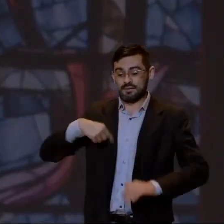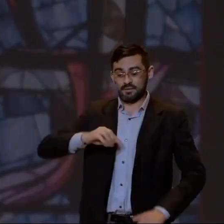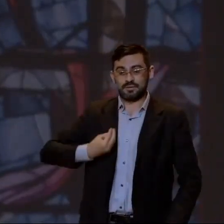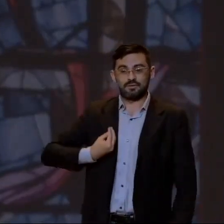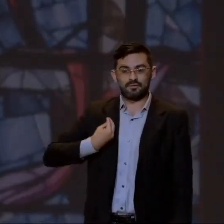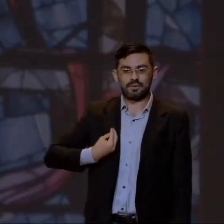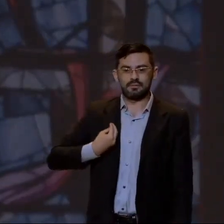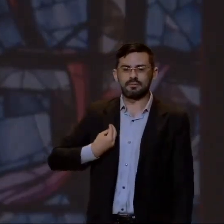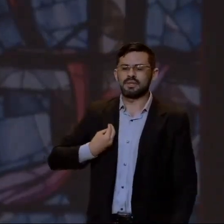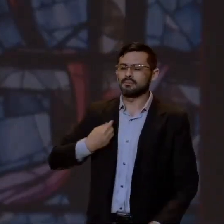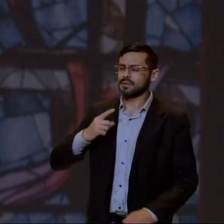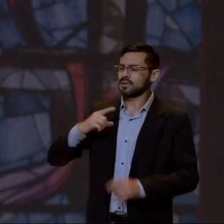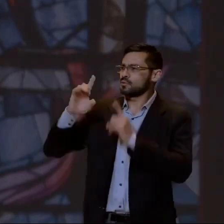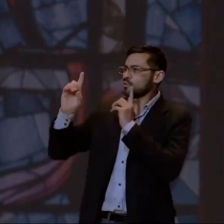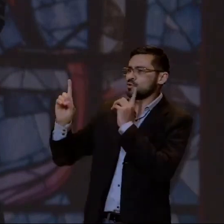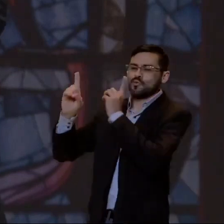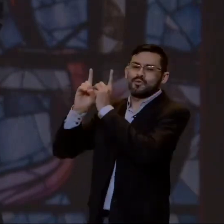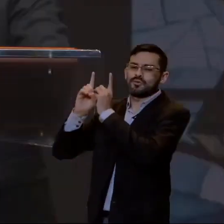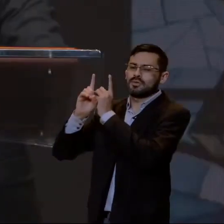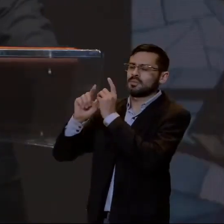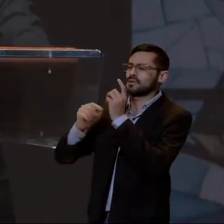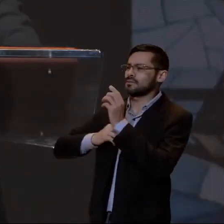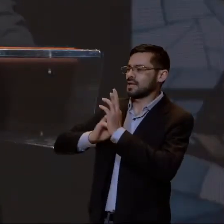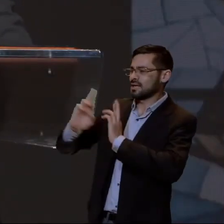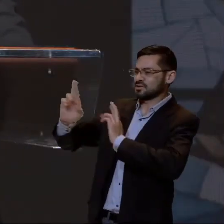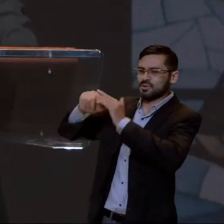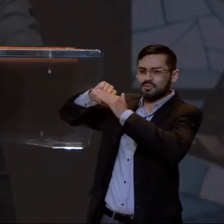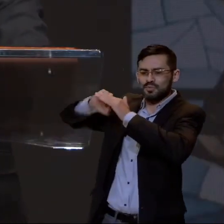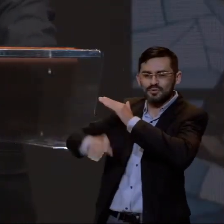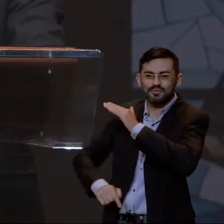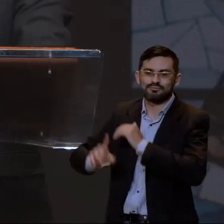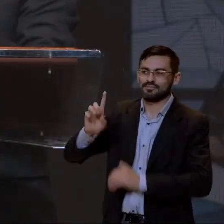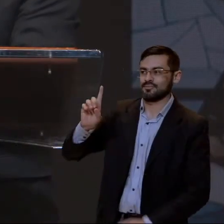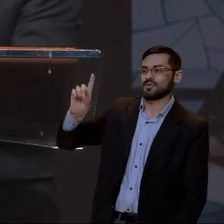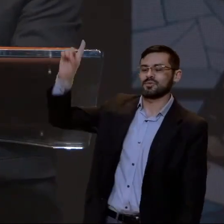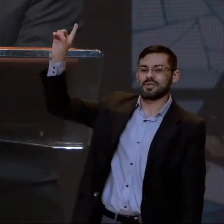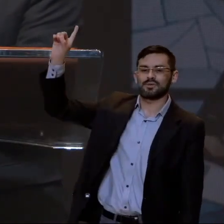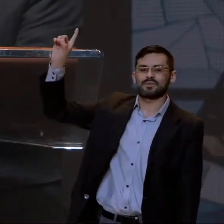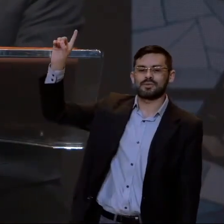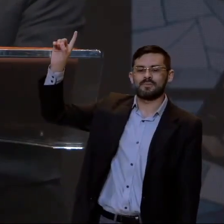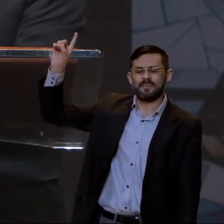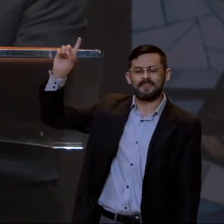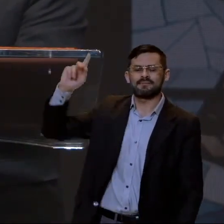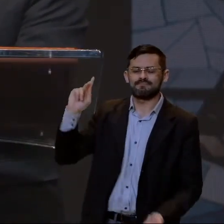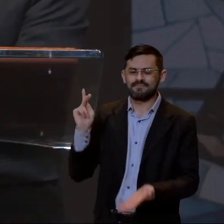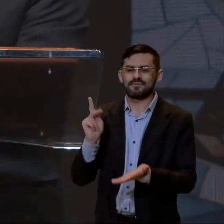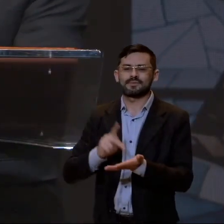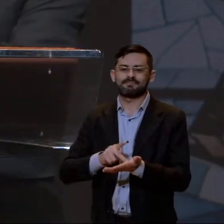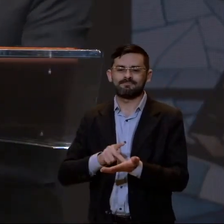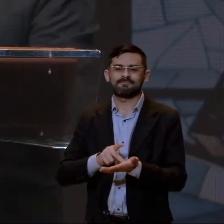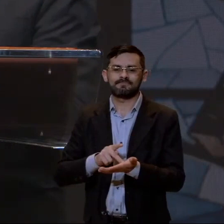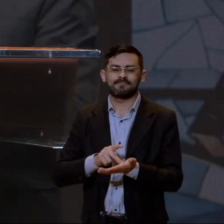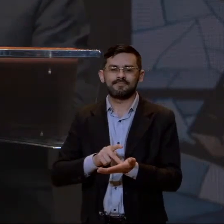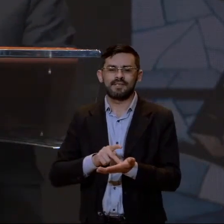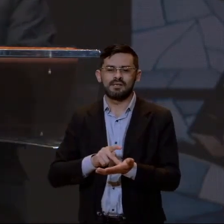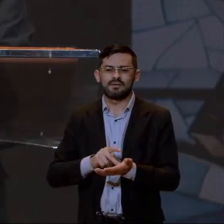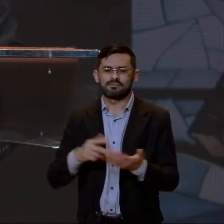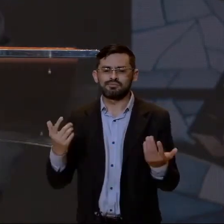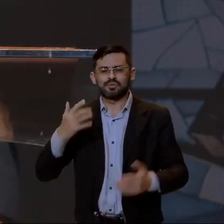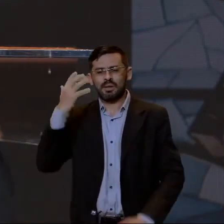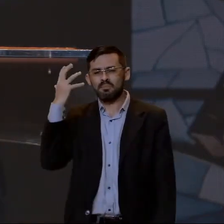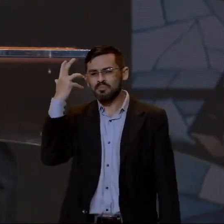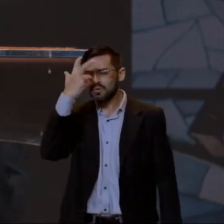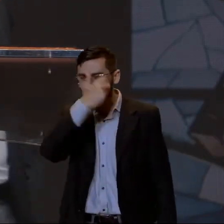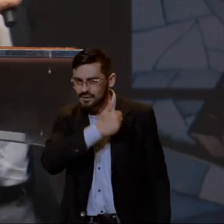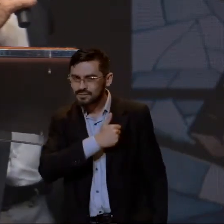Senhor. De ter maior intimidade com Deus. Uma coisa linda do cristianismo